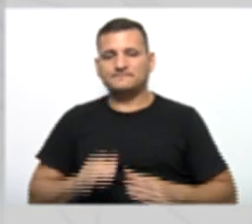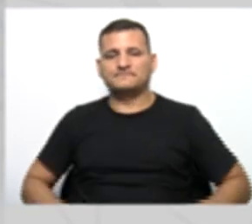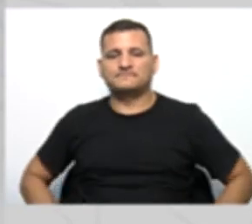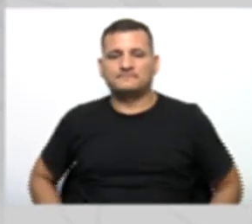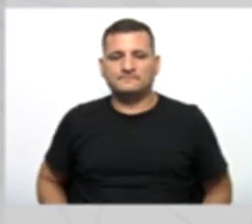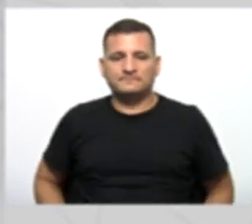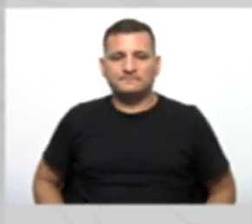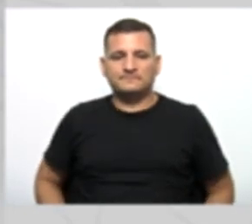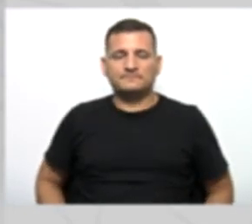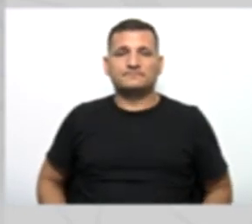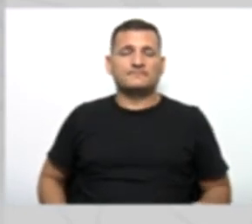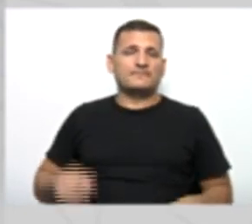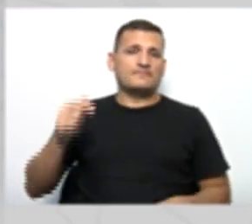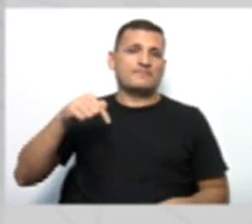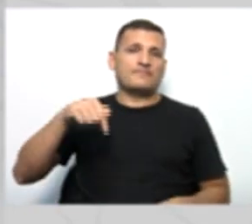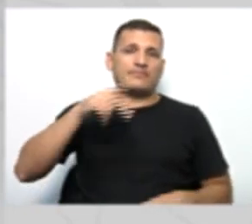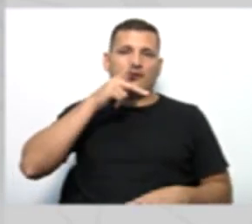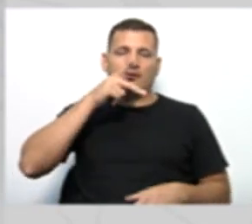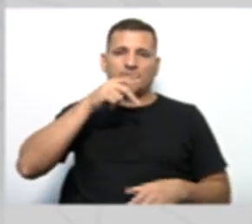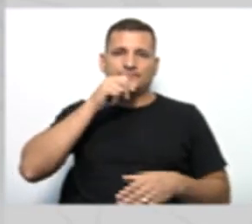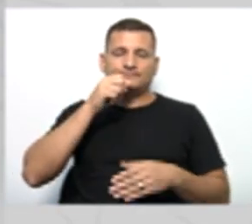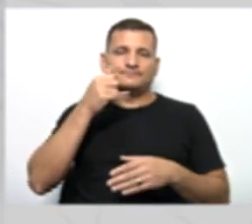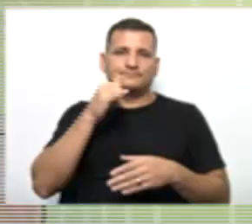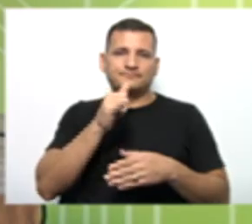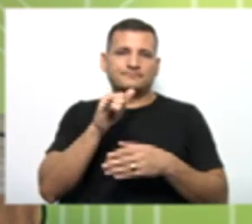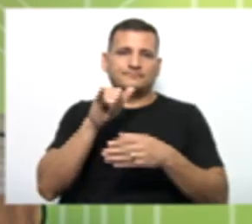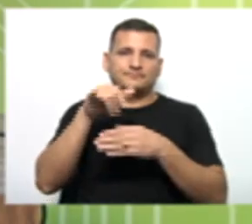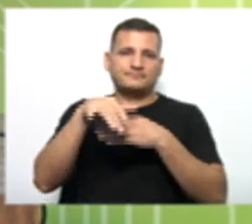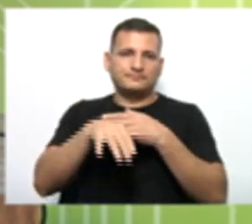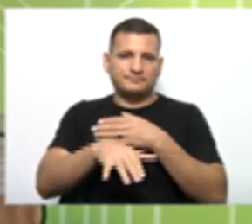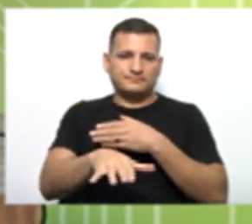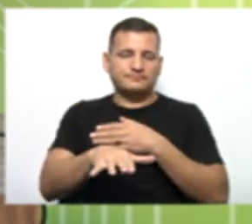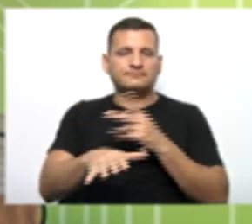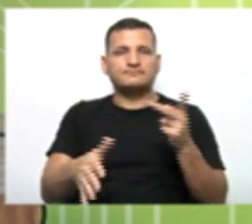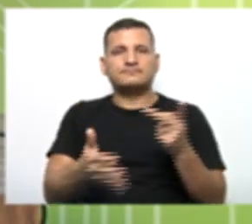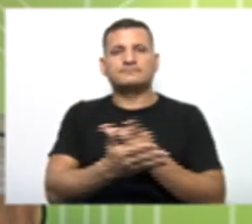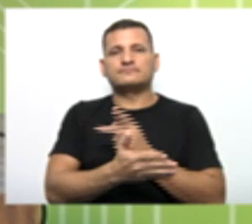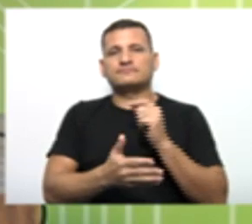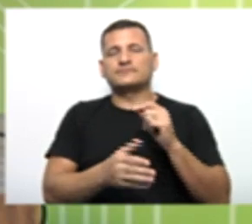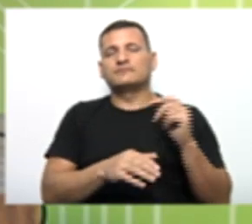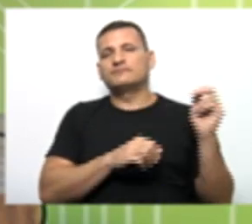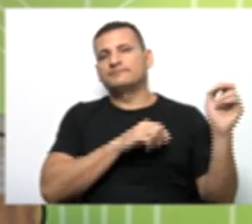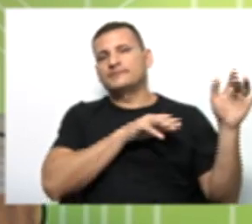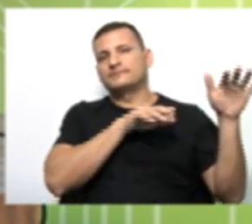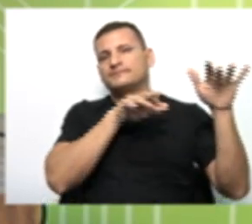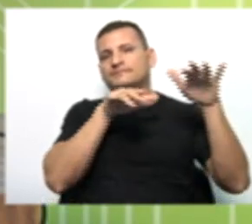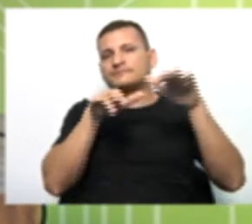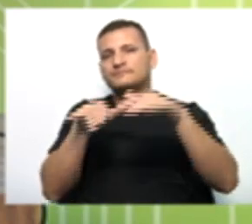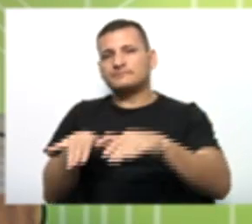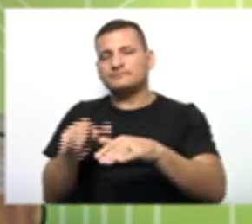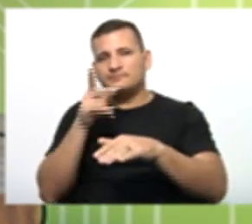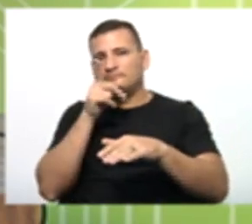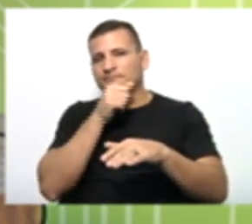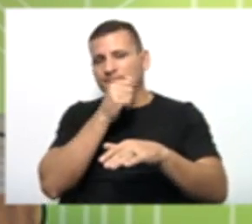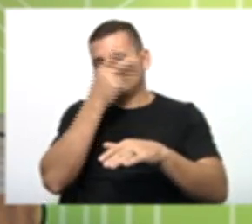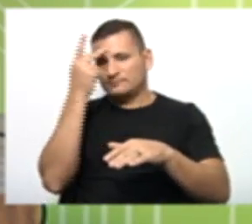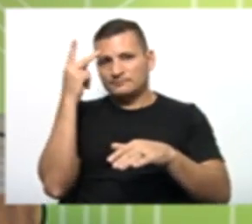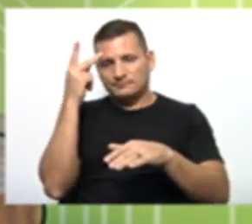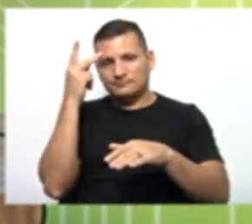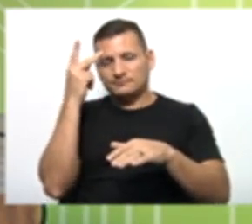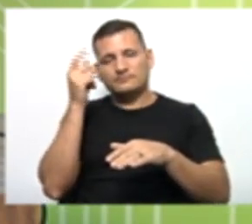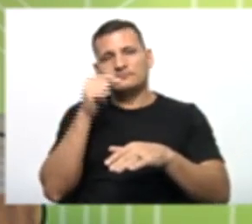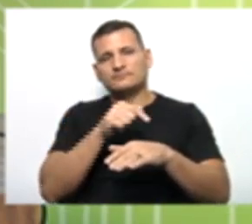tivemos a construção das usinas aqui em Porto Velho, tivemos um fluxo migratório muito grande de pessoas para Porto Velho. Esse